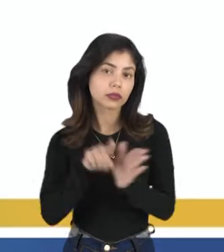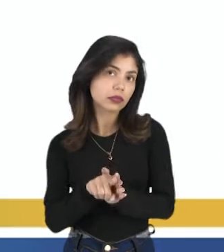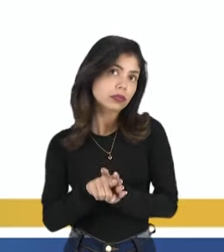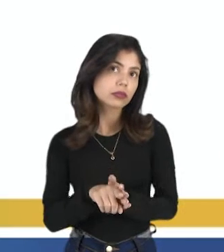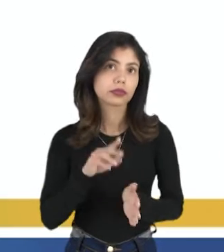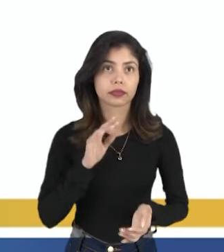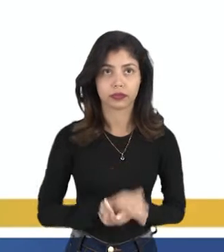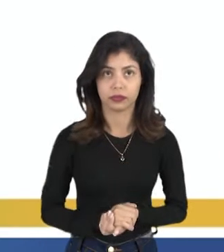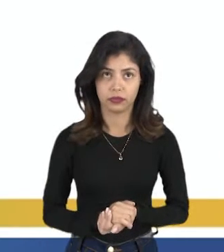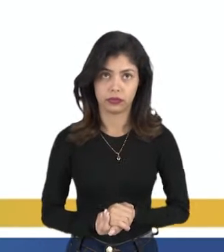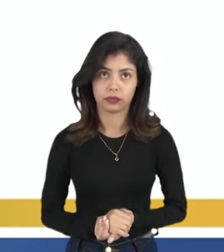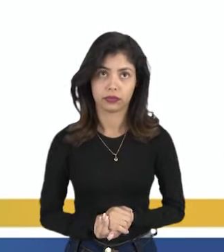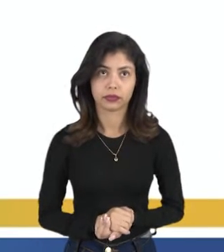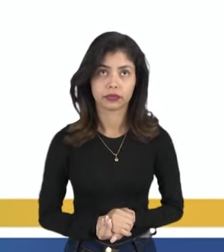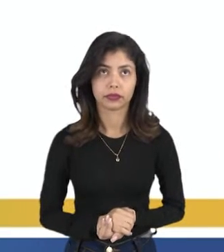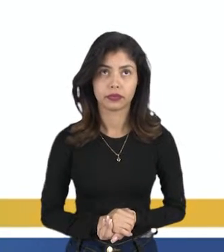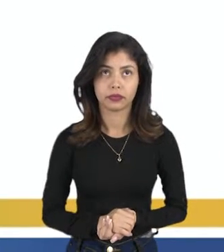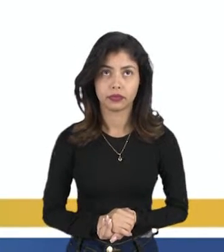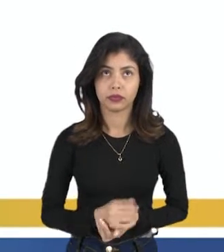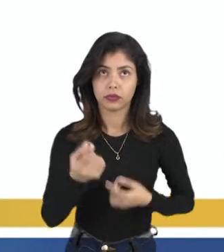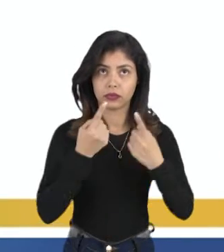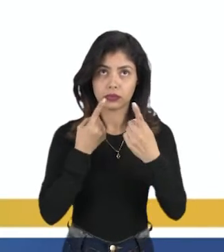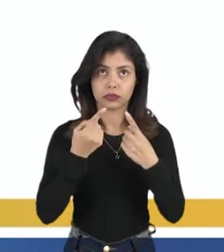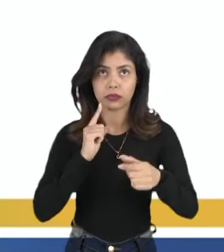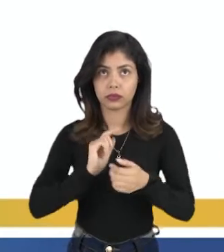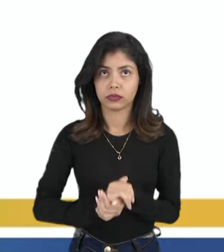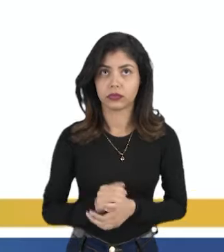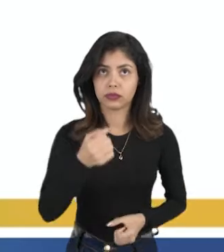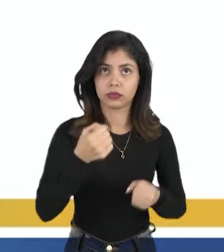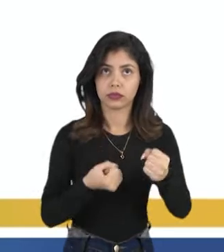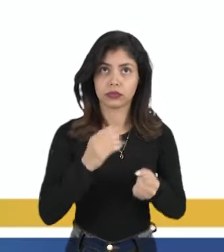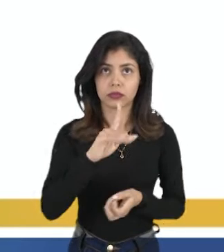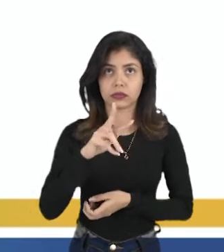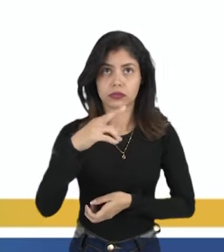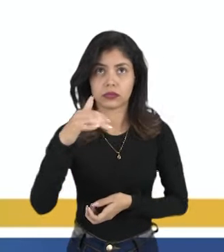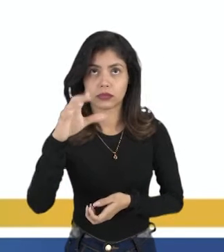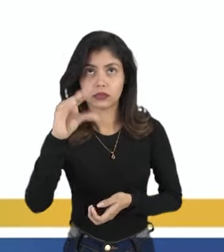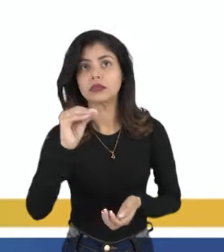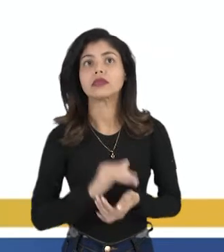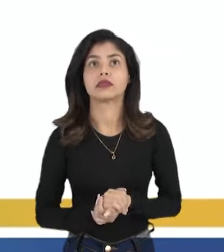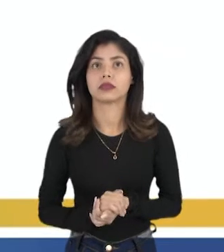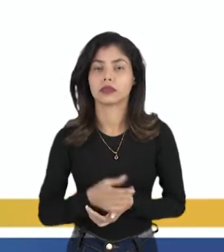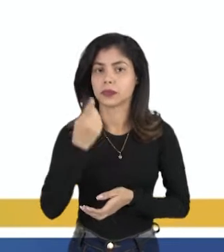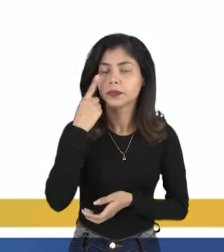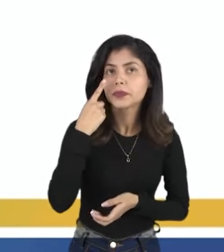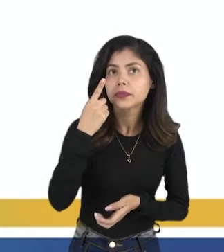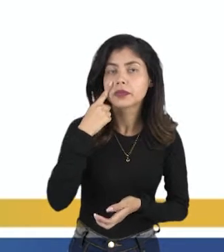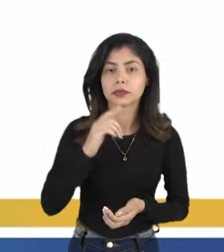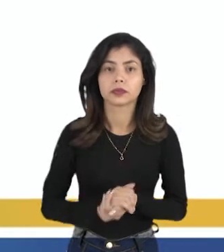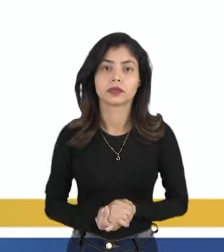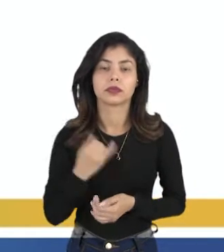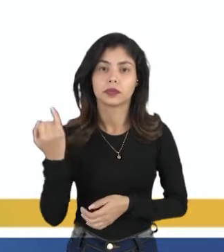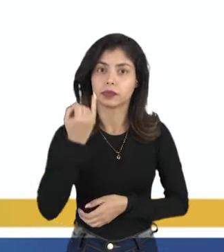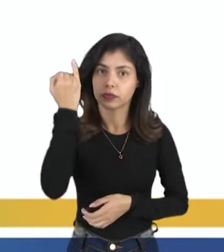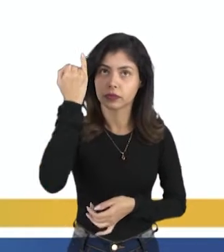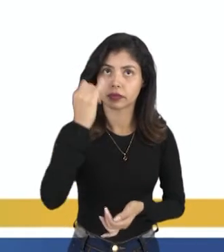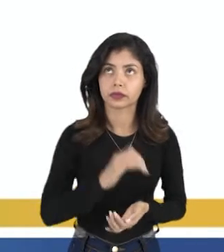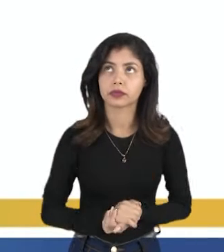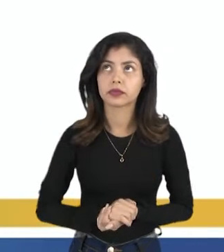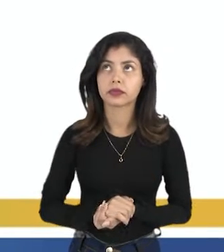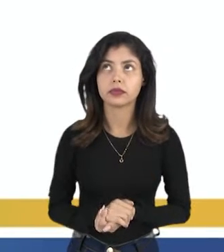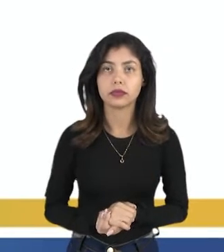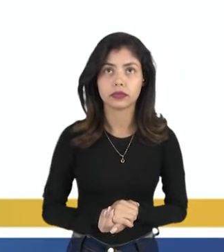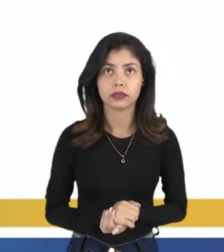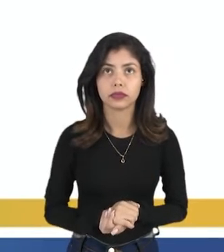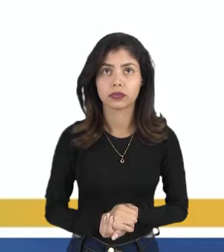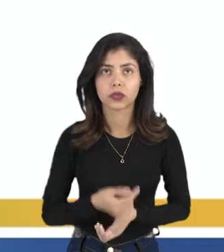Questionamento e alternativas. No discurso dirigido aos compatriotas, prestem atenção que essa parte é muito importante,